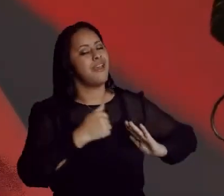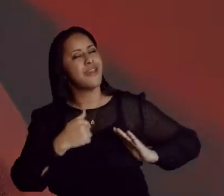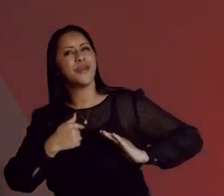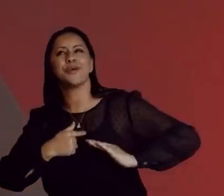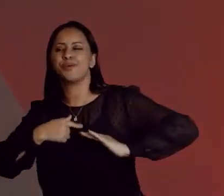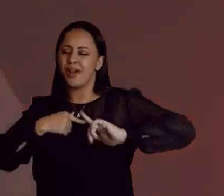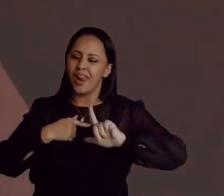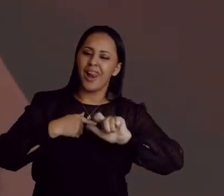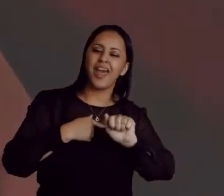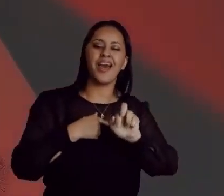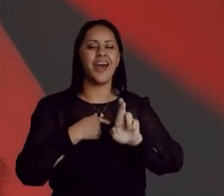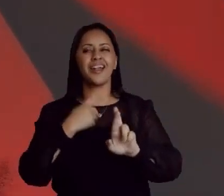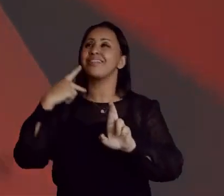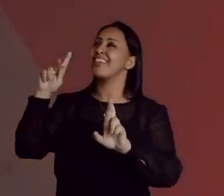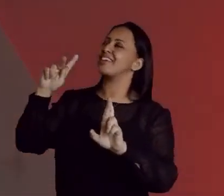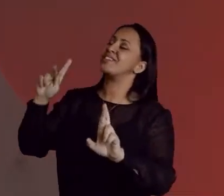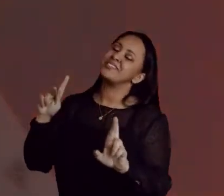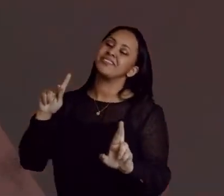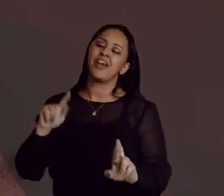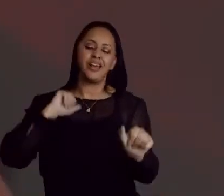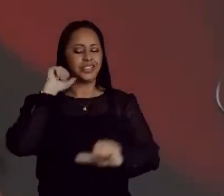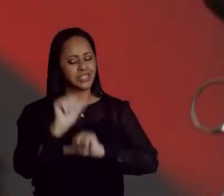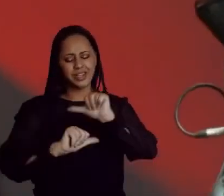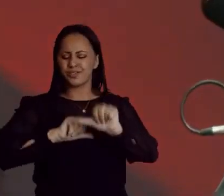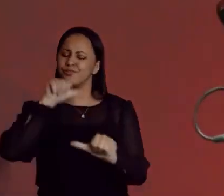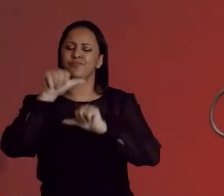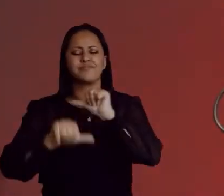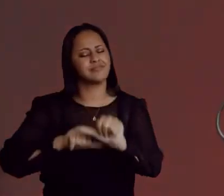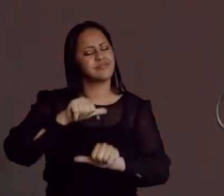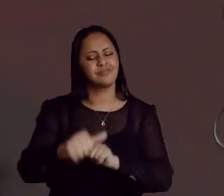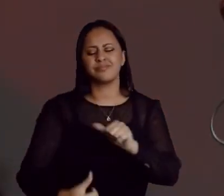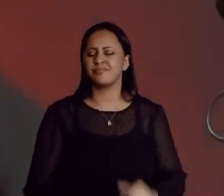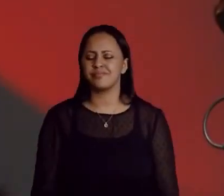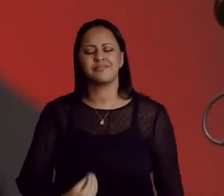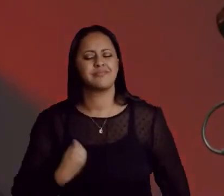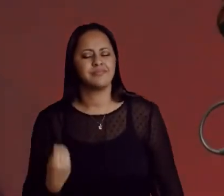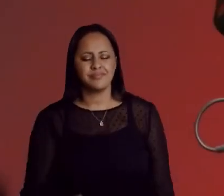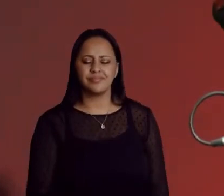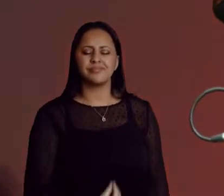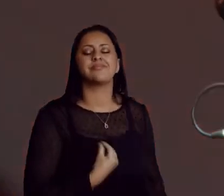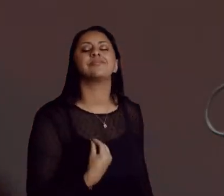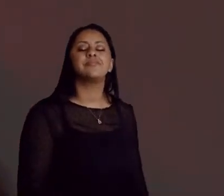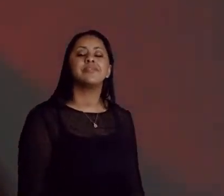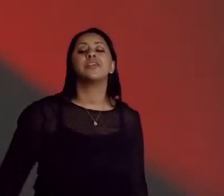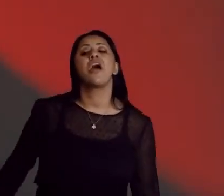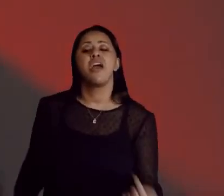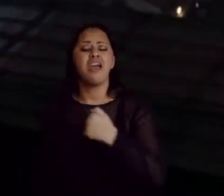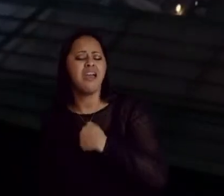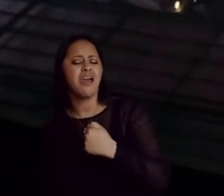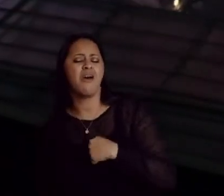morada, eu sou teu lar. Mude as coisas, diga isso, vamos. Mude as coisas de lugar,